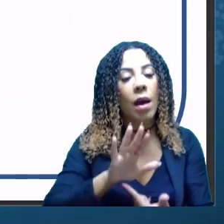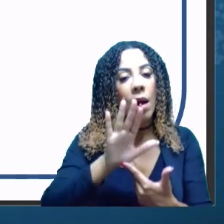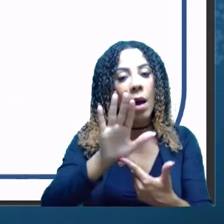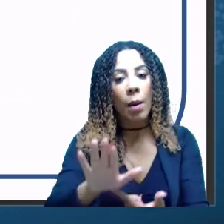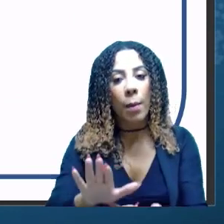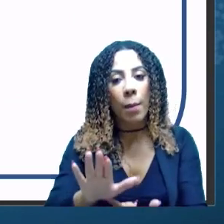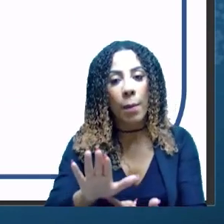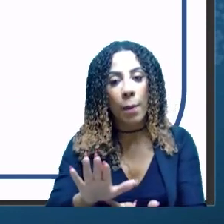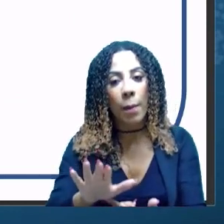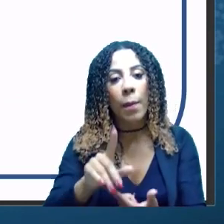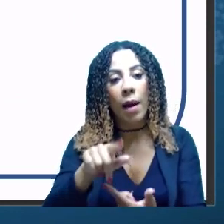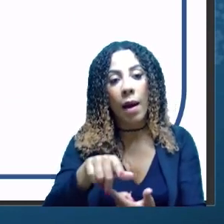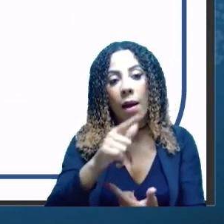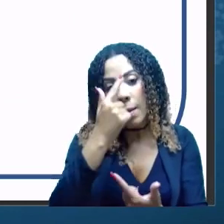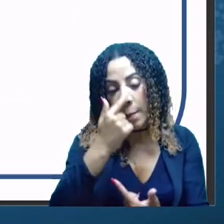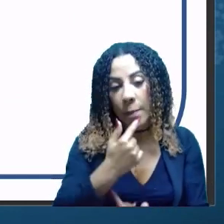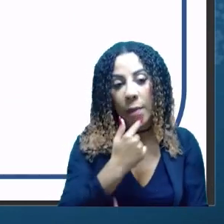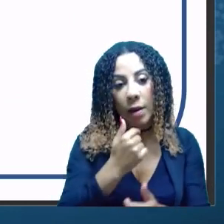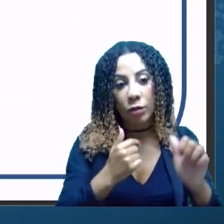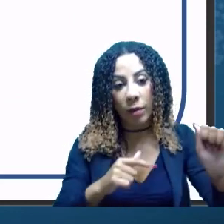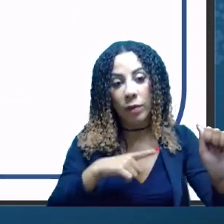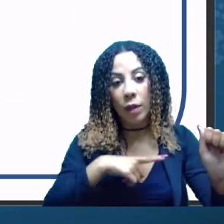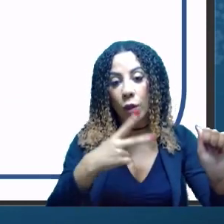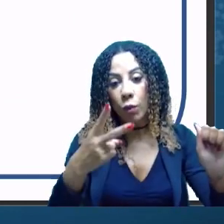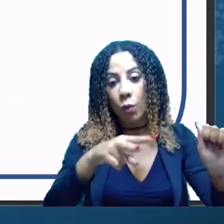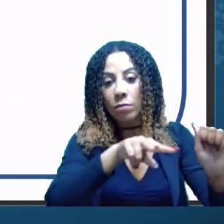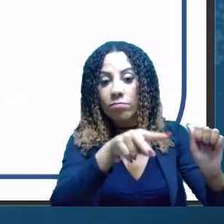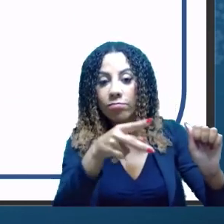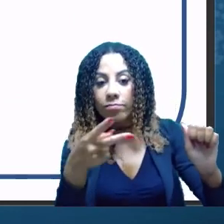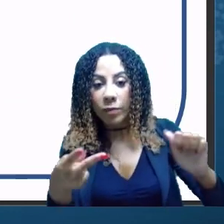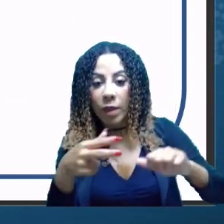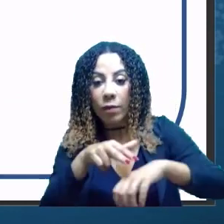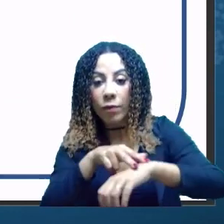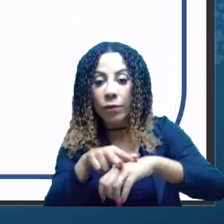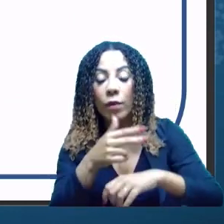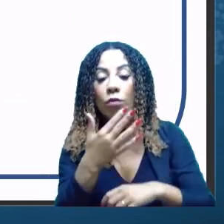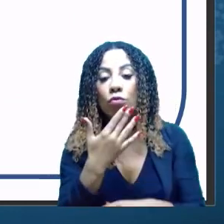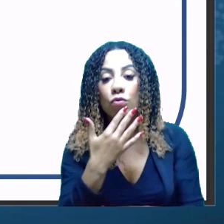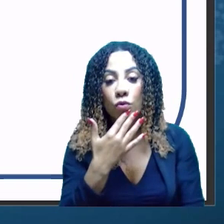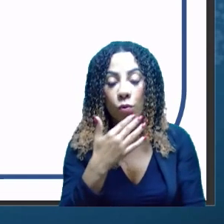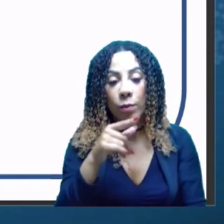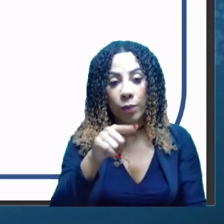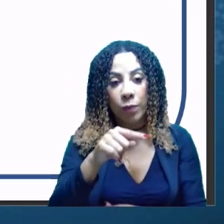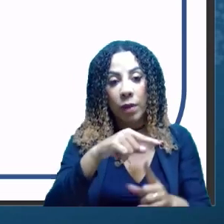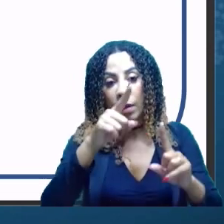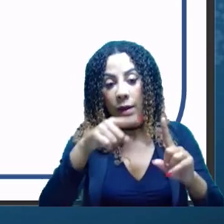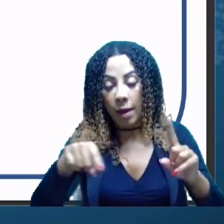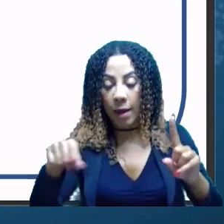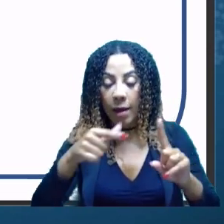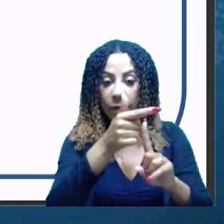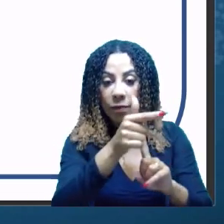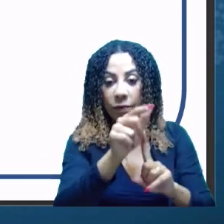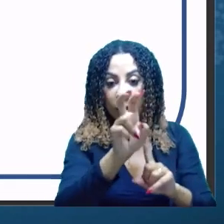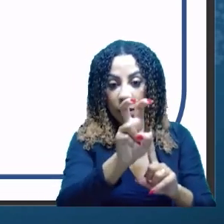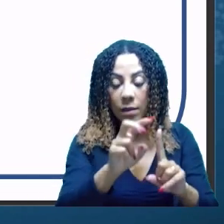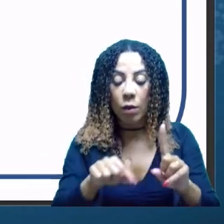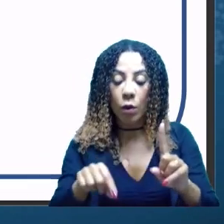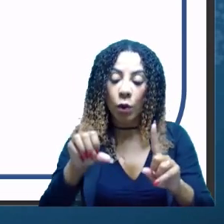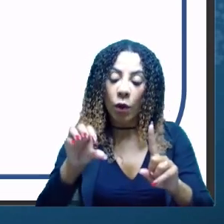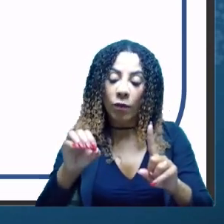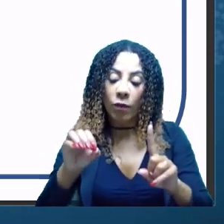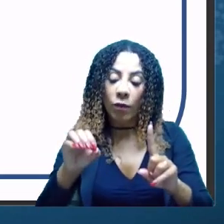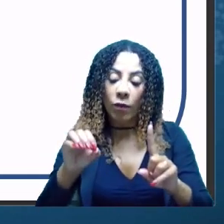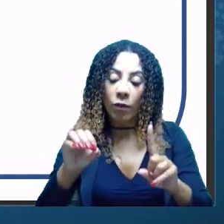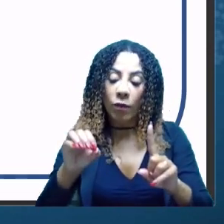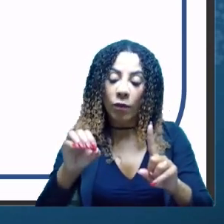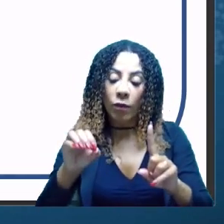na figura A, duas transições, mostrada em verde, durante uma cinética de desnivelamento, de 25 a 90 graus. E foi observado